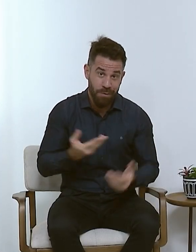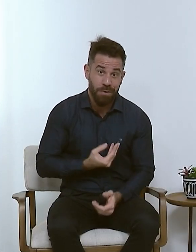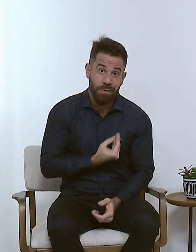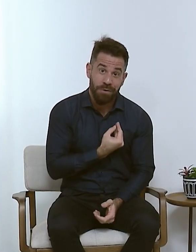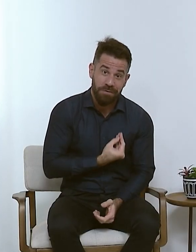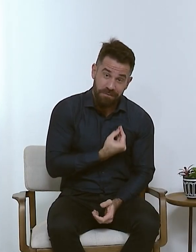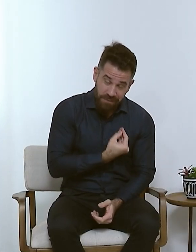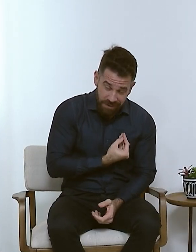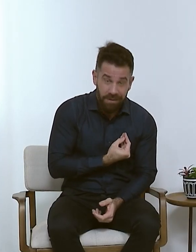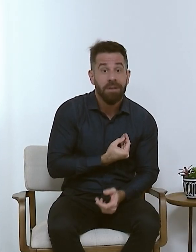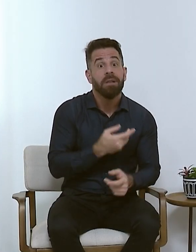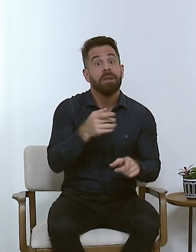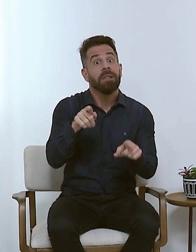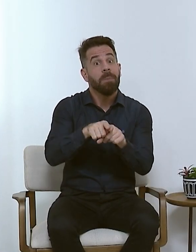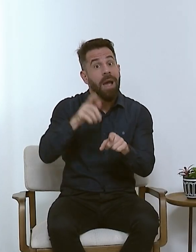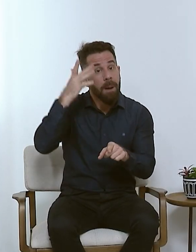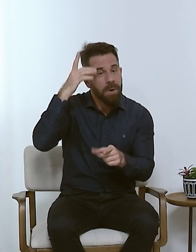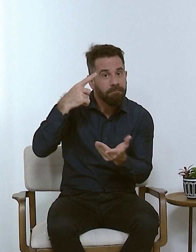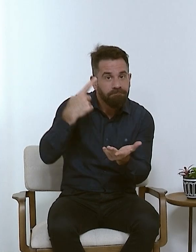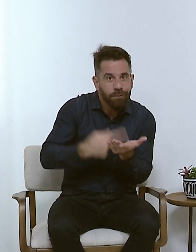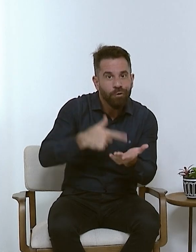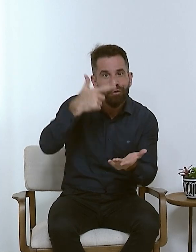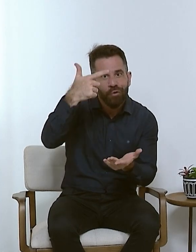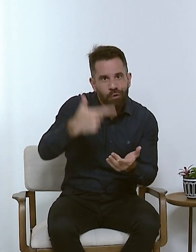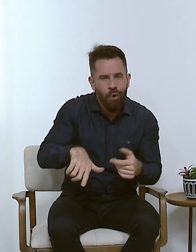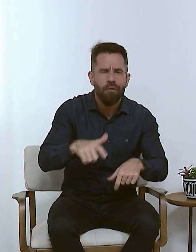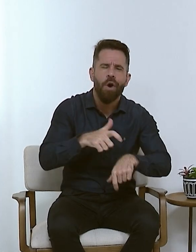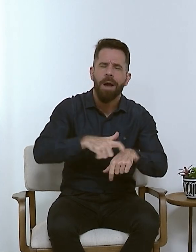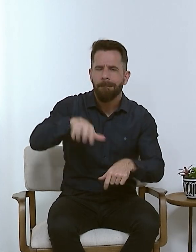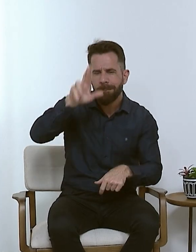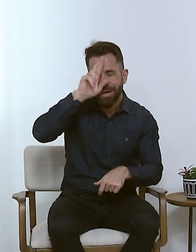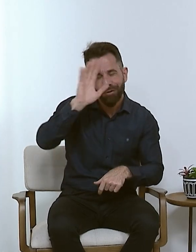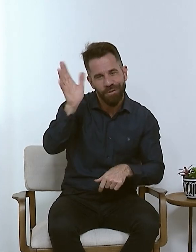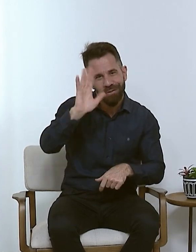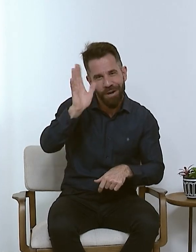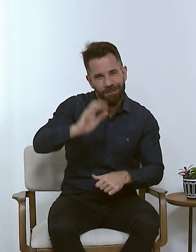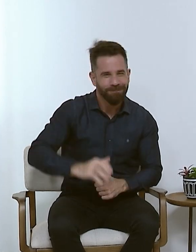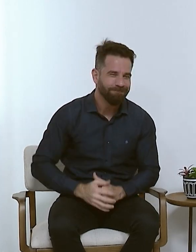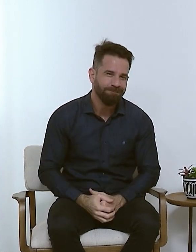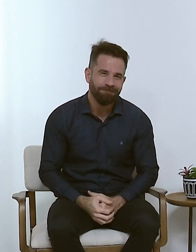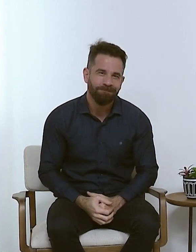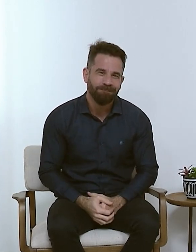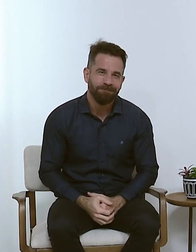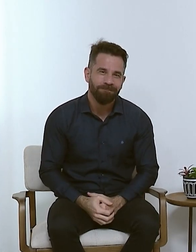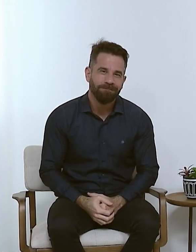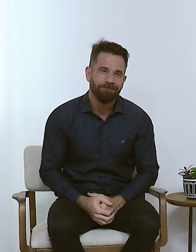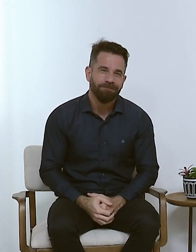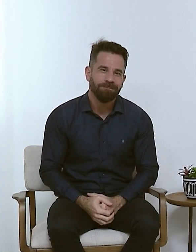audiência. Amanhã tem mais Conexões ao meio-dia. Até lá. Tchau, tchau.